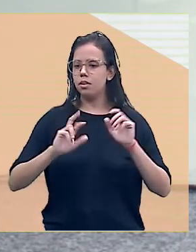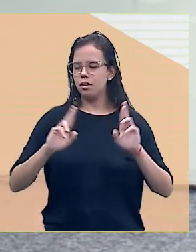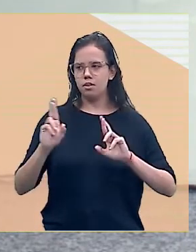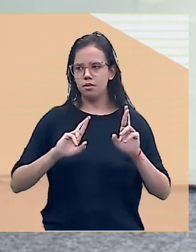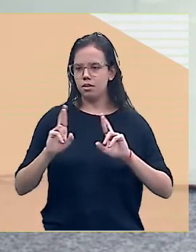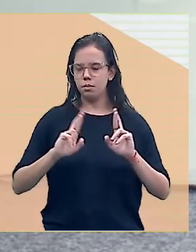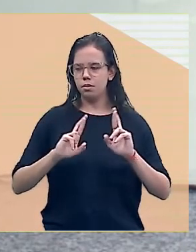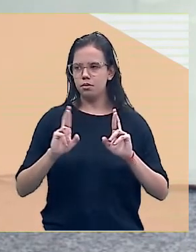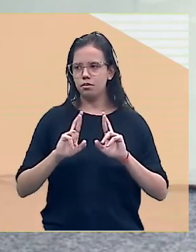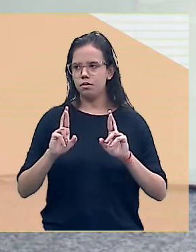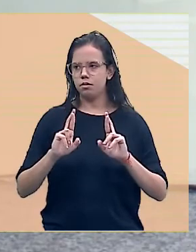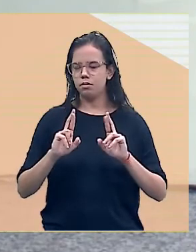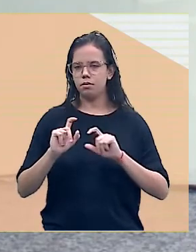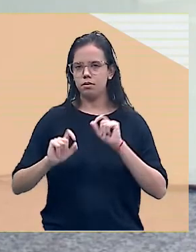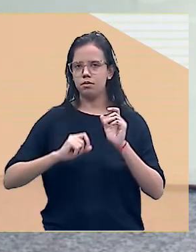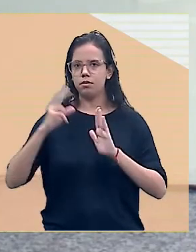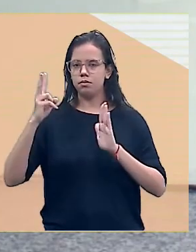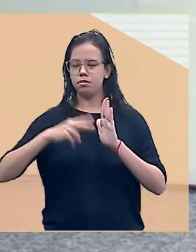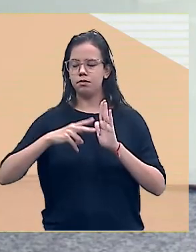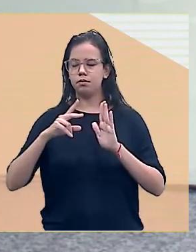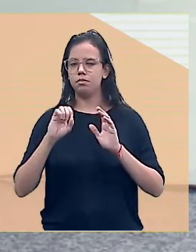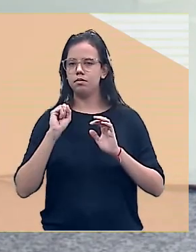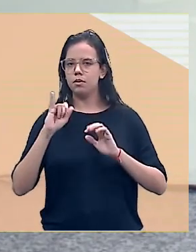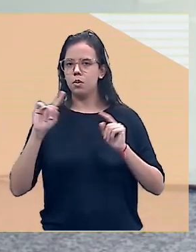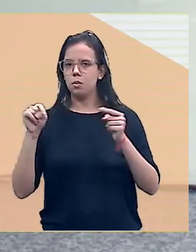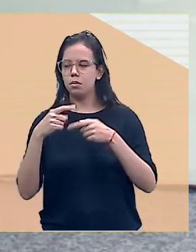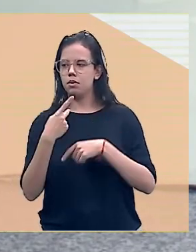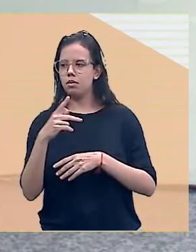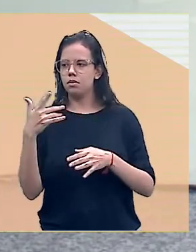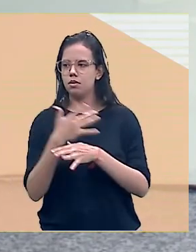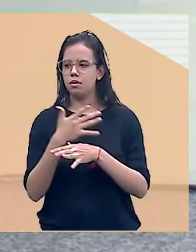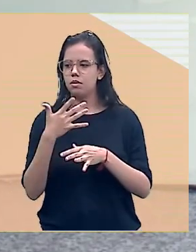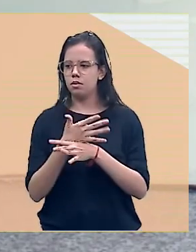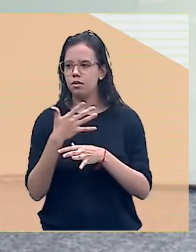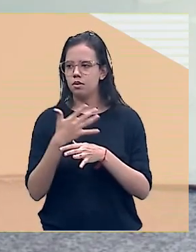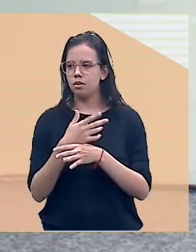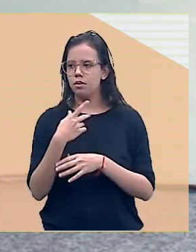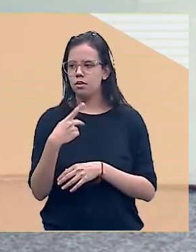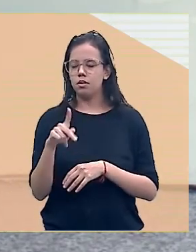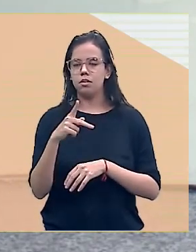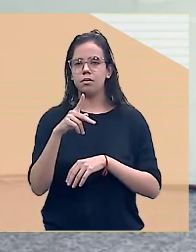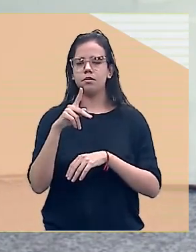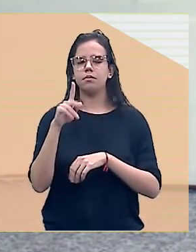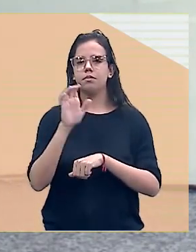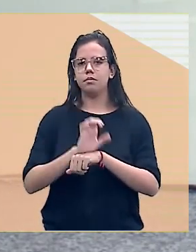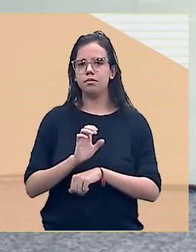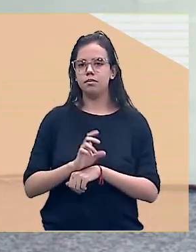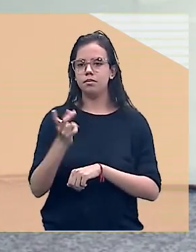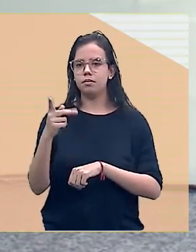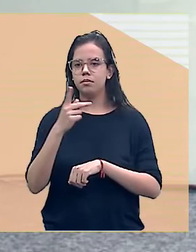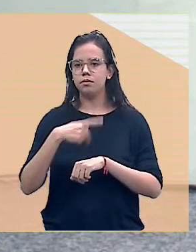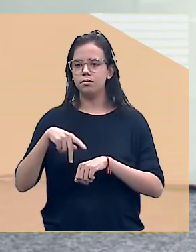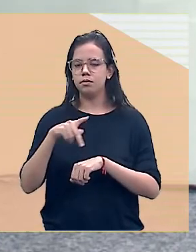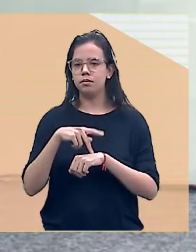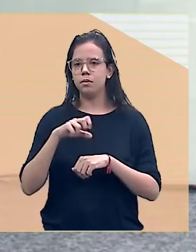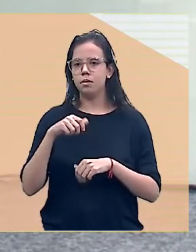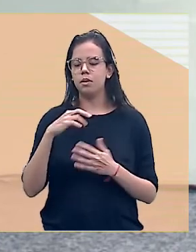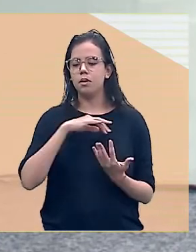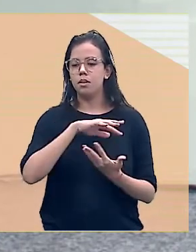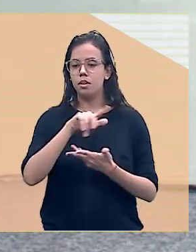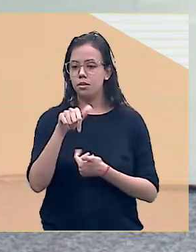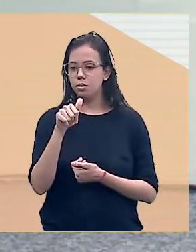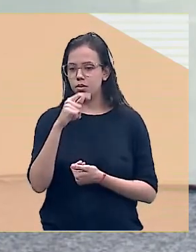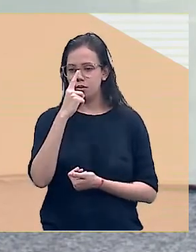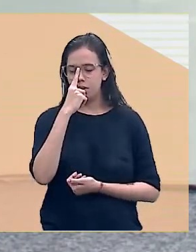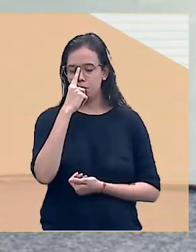sobre o que você tá lendo em relação a tua cidade é o teu estado o teu país é o mundo o mundo hoje é